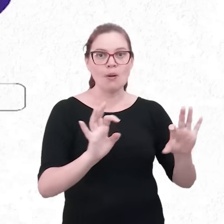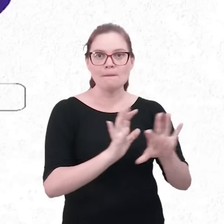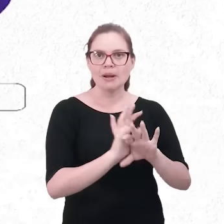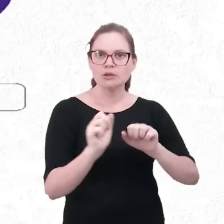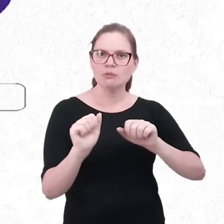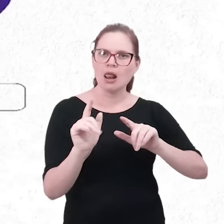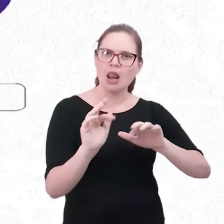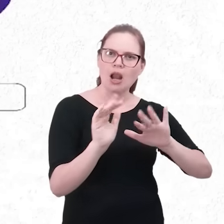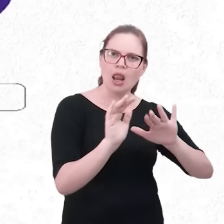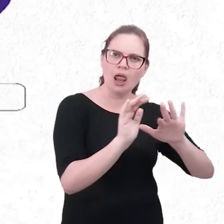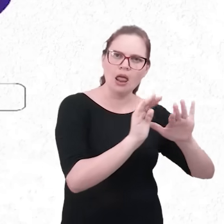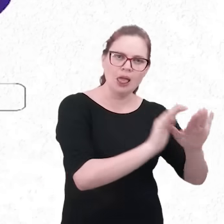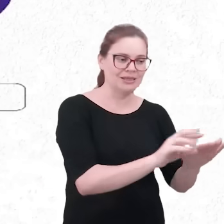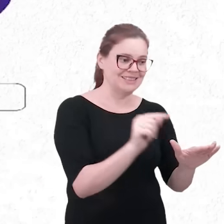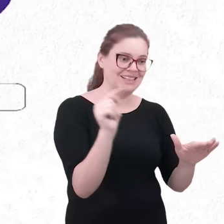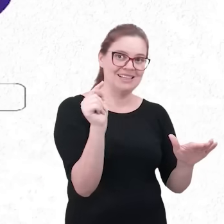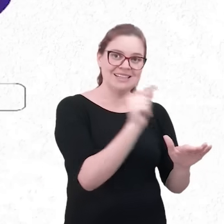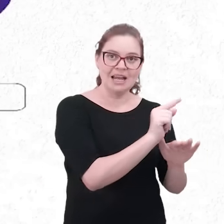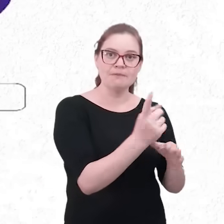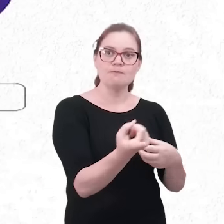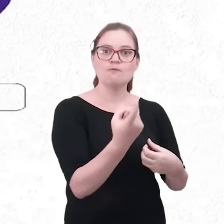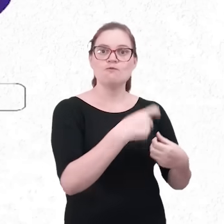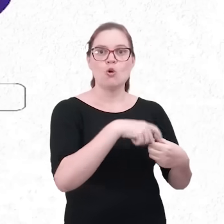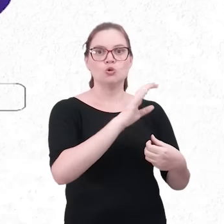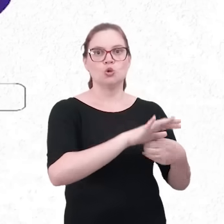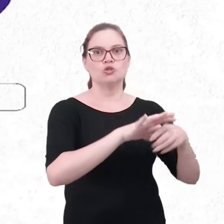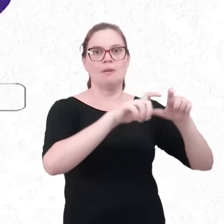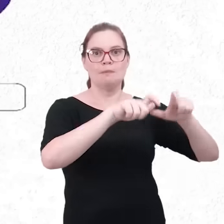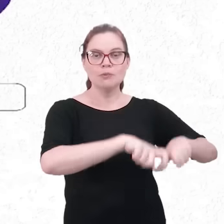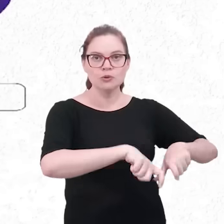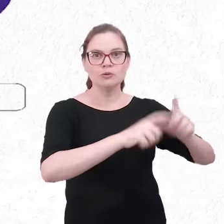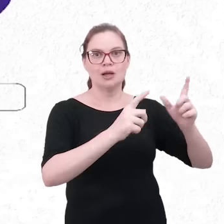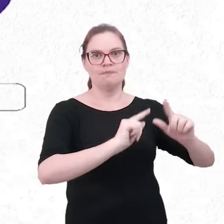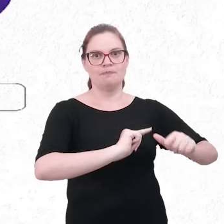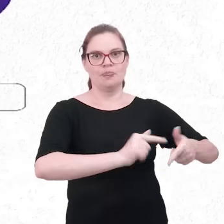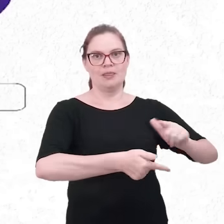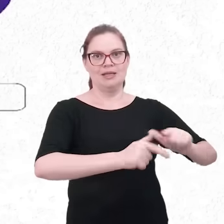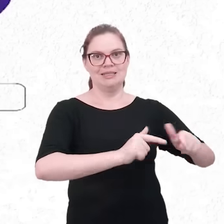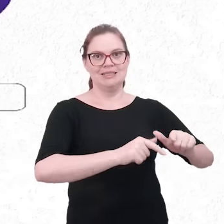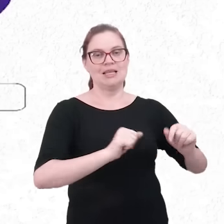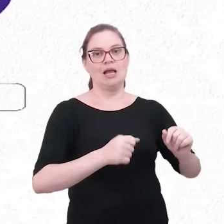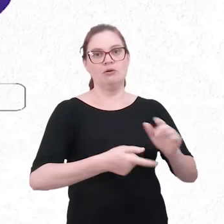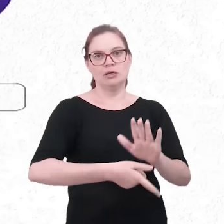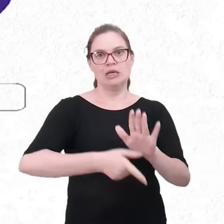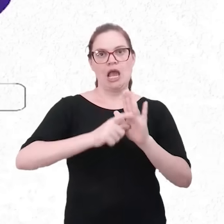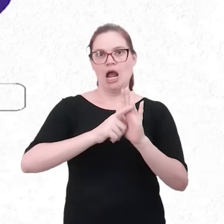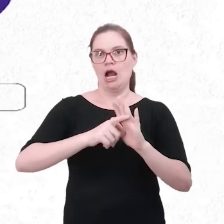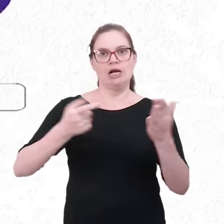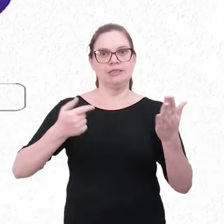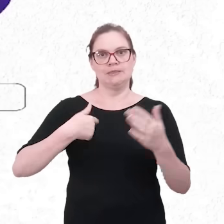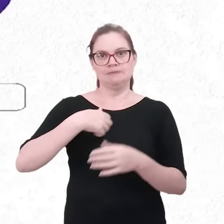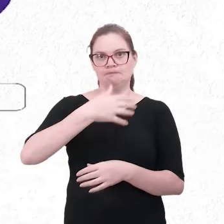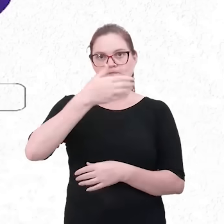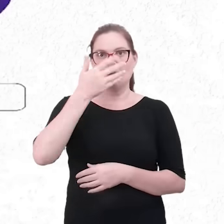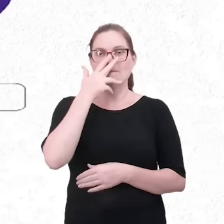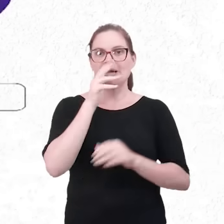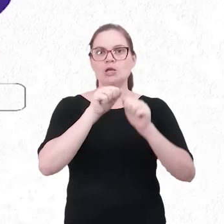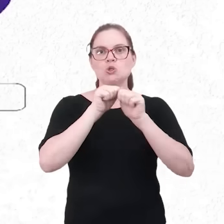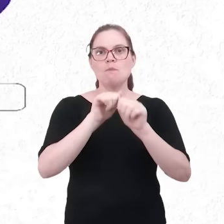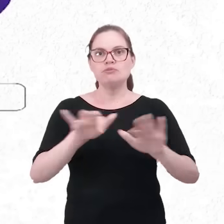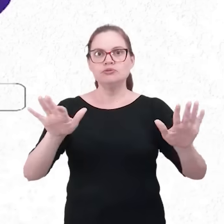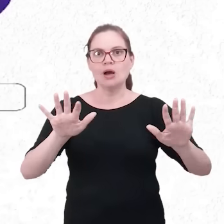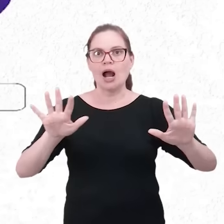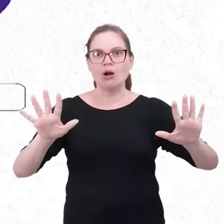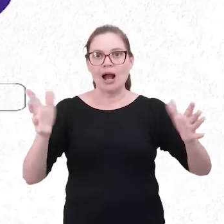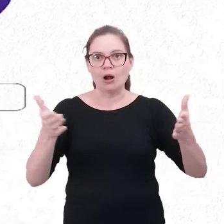terra, a grande parte de Israel voltou para a terra. Israel, que estava assim invisível, passou a ser visível.